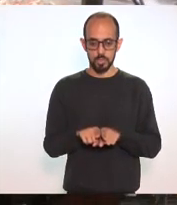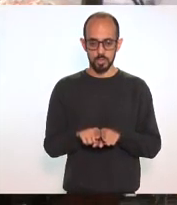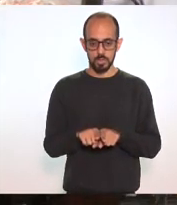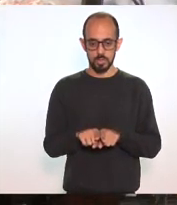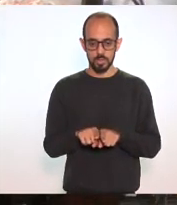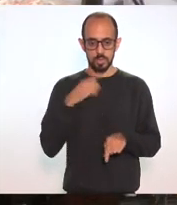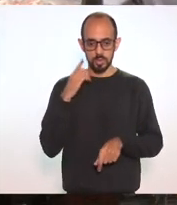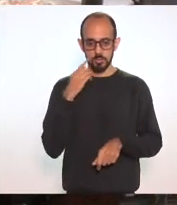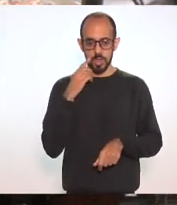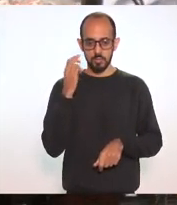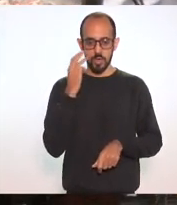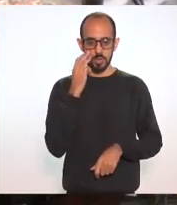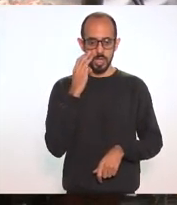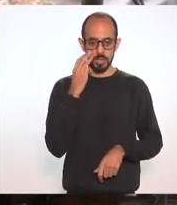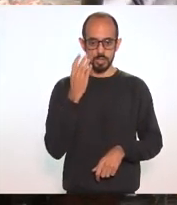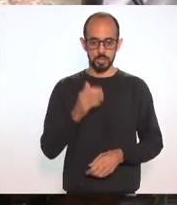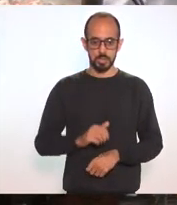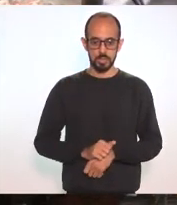deputado Valdec,